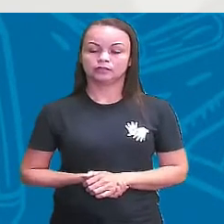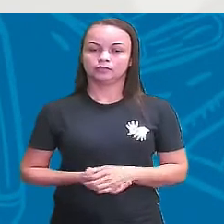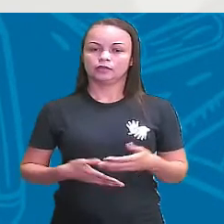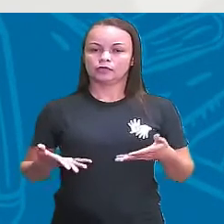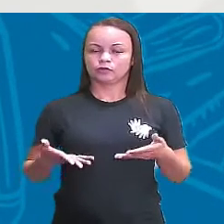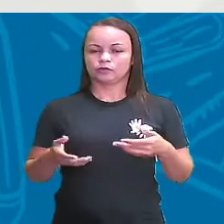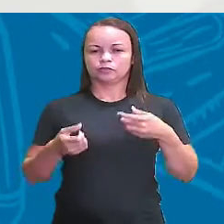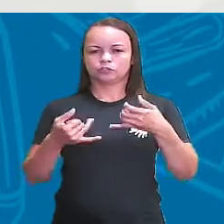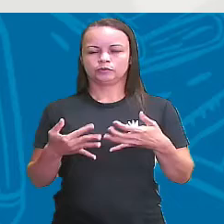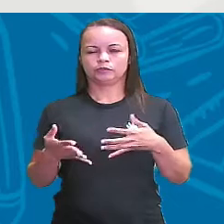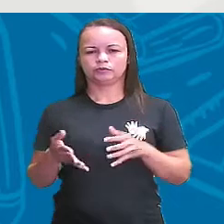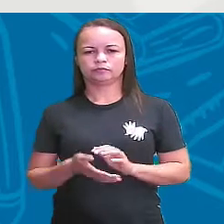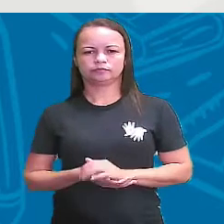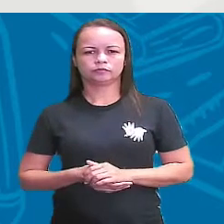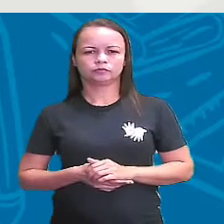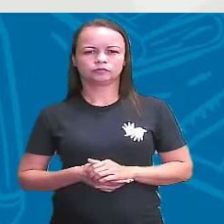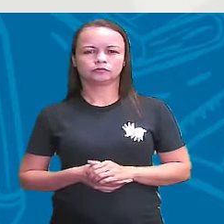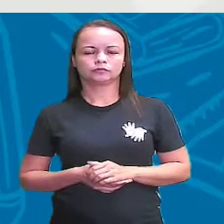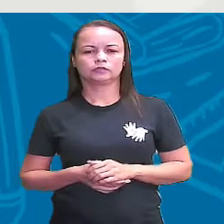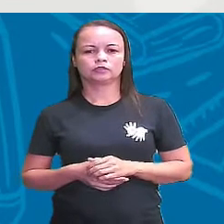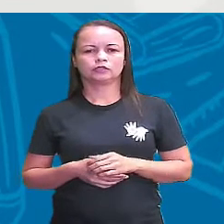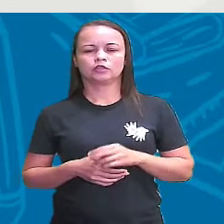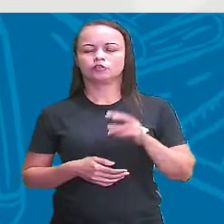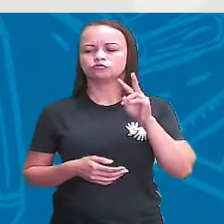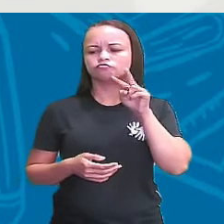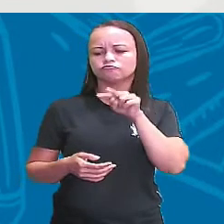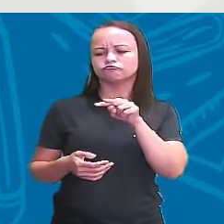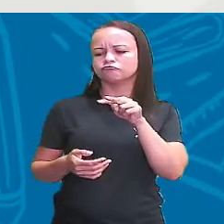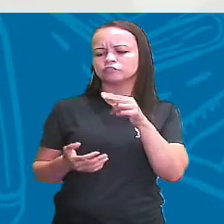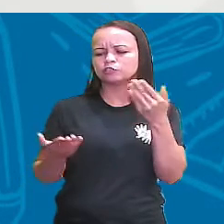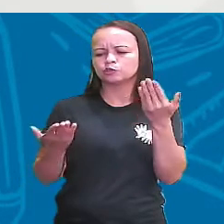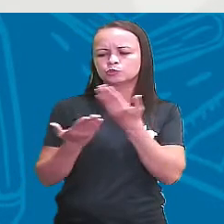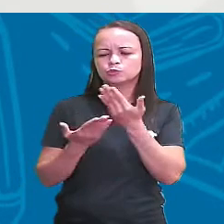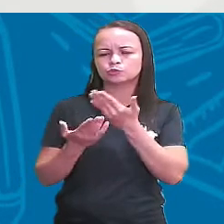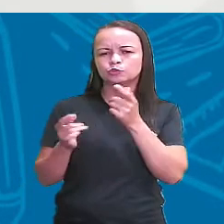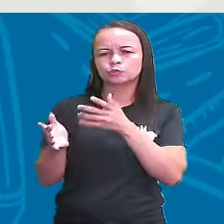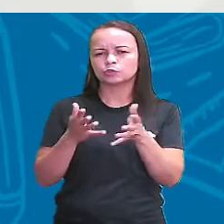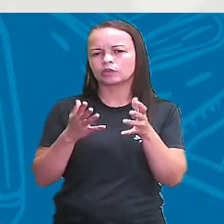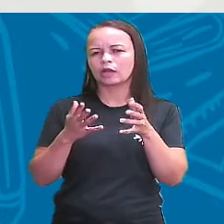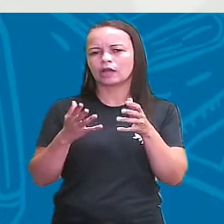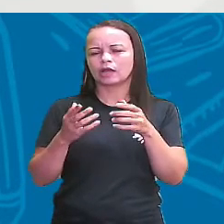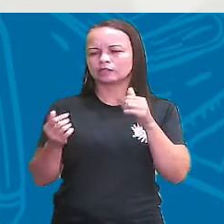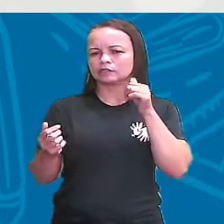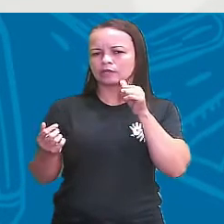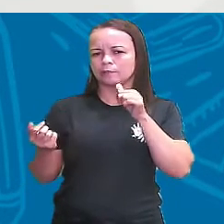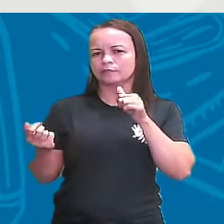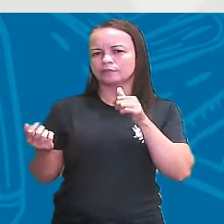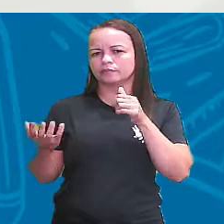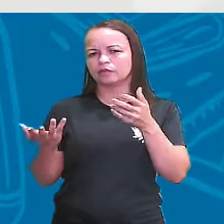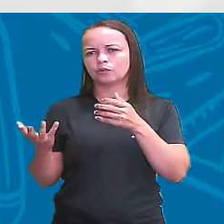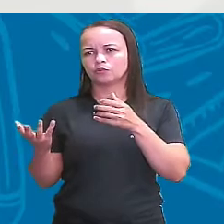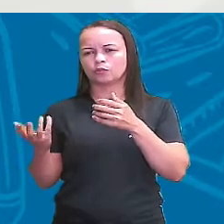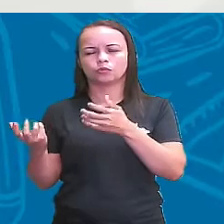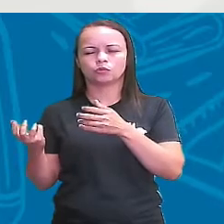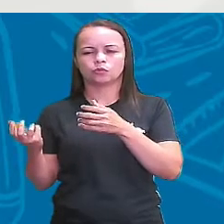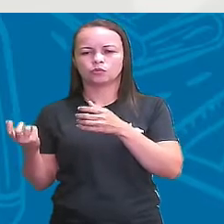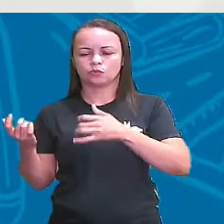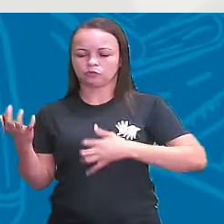ó, nunca mais vi a Inês tocando la guitarra. Inês é um